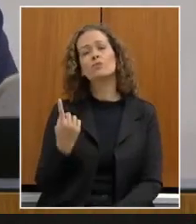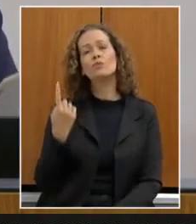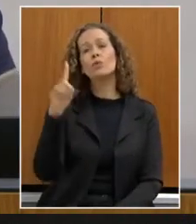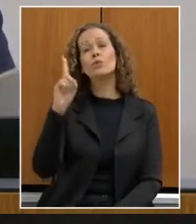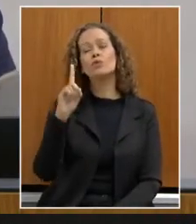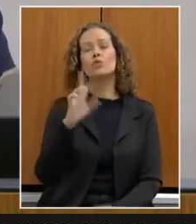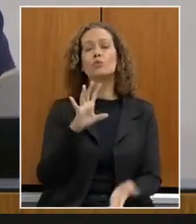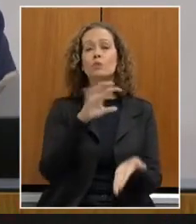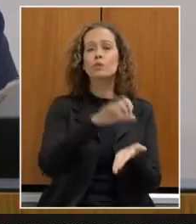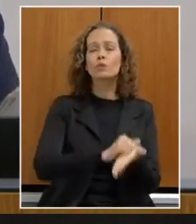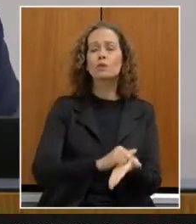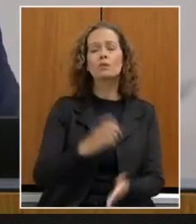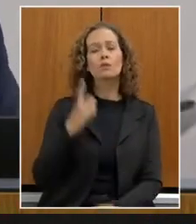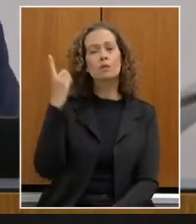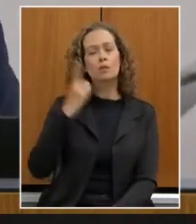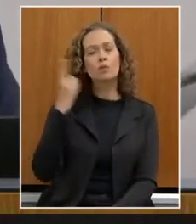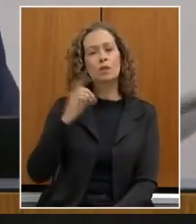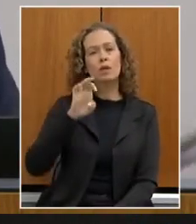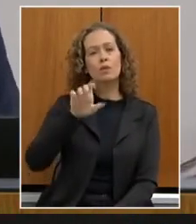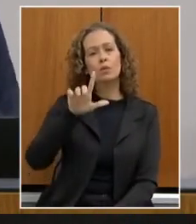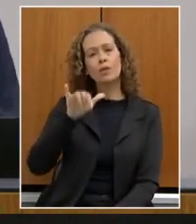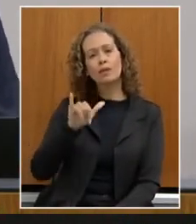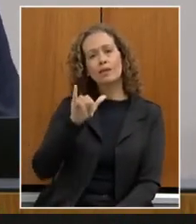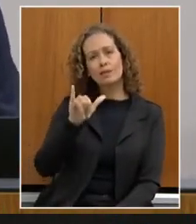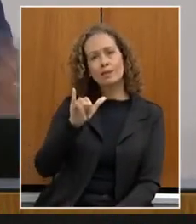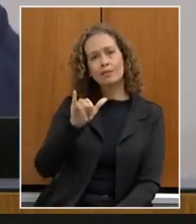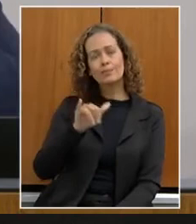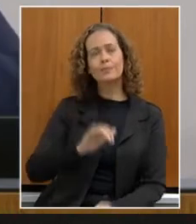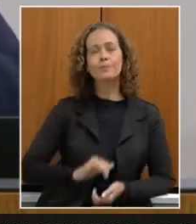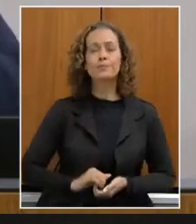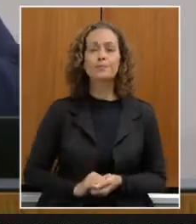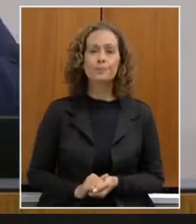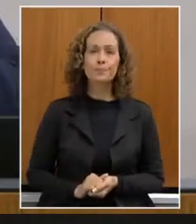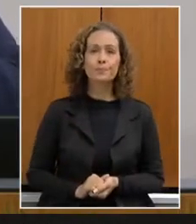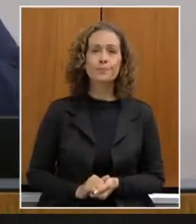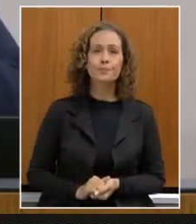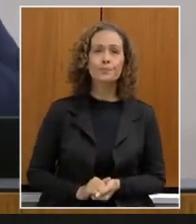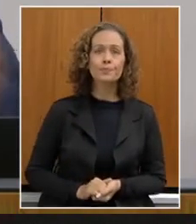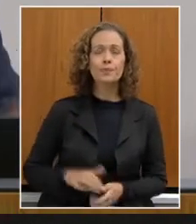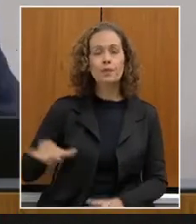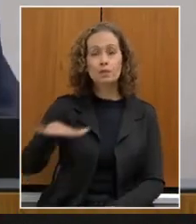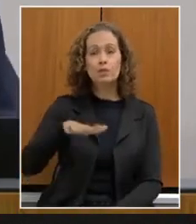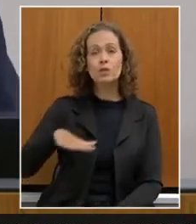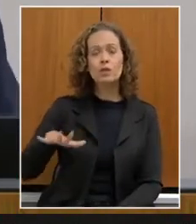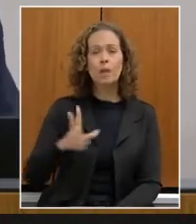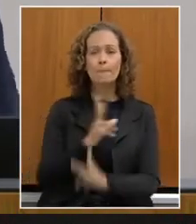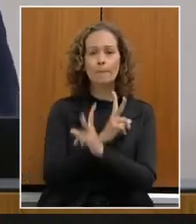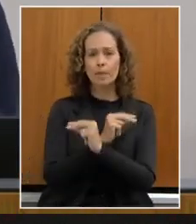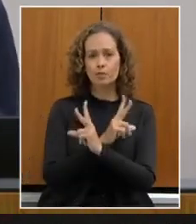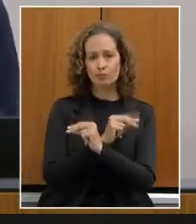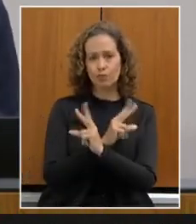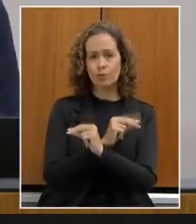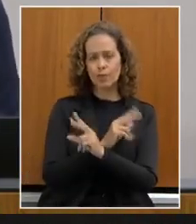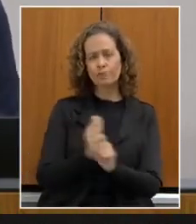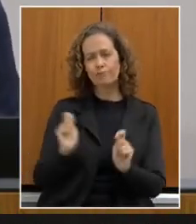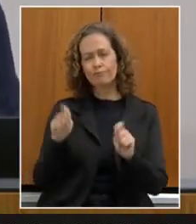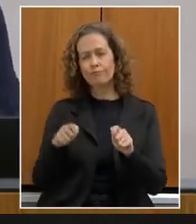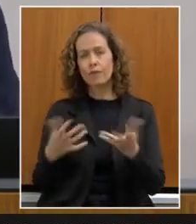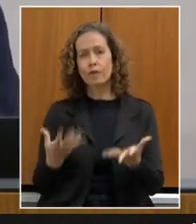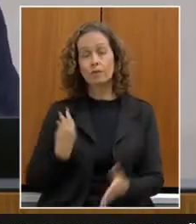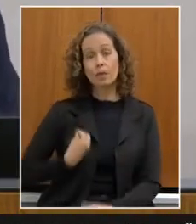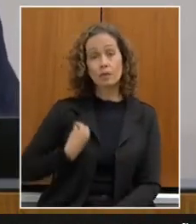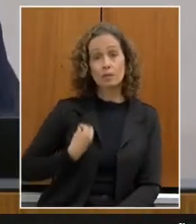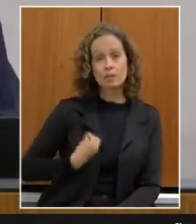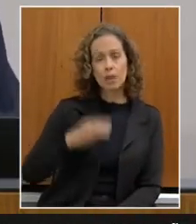inscrito deputado doutor Elita Arquínio que deve estar lá na sua região lá em Patos de Minas participando